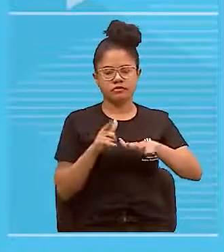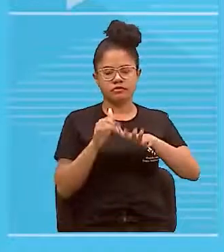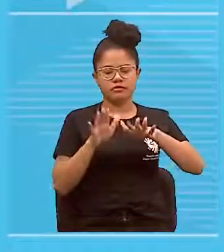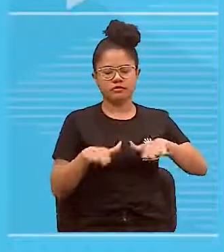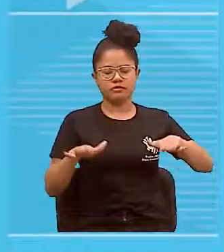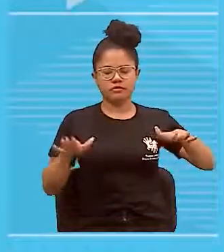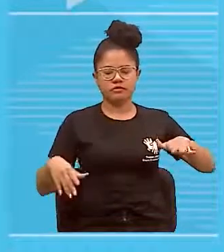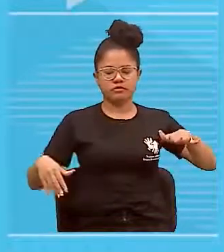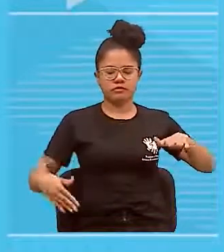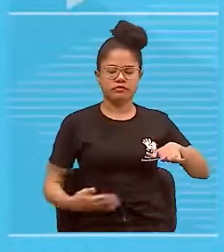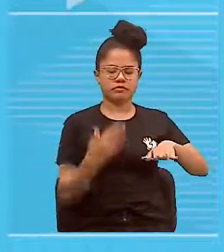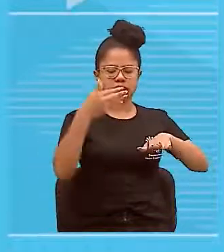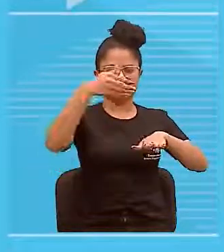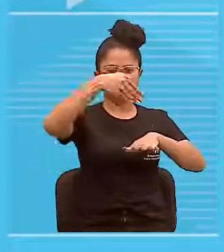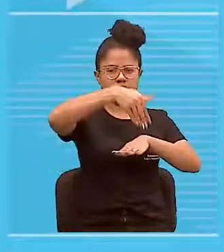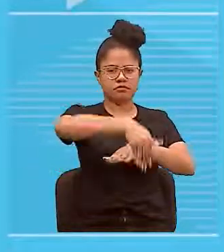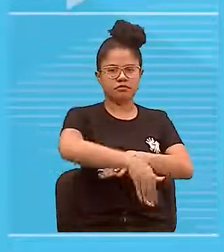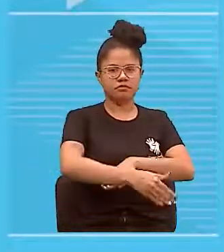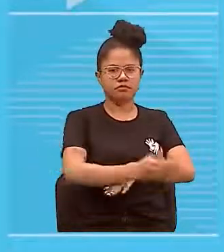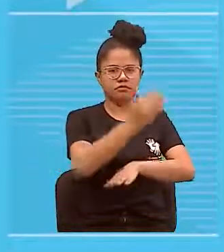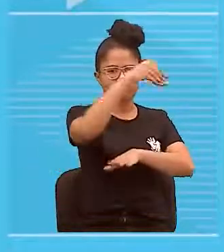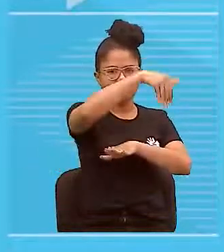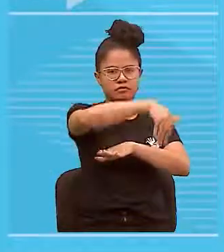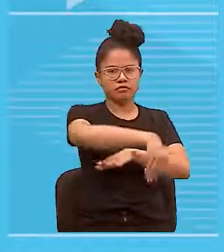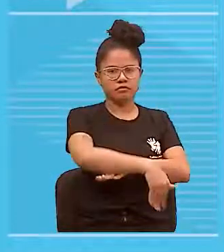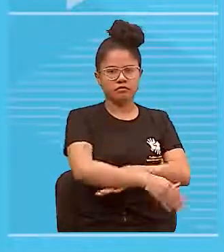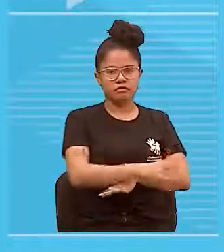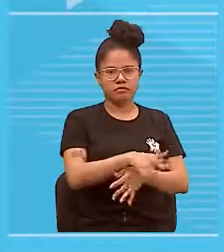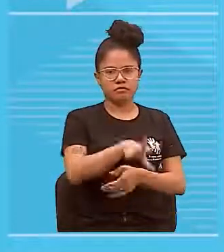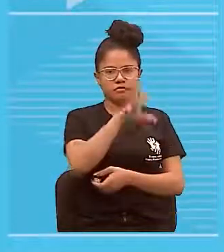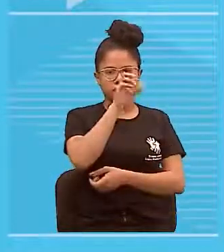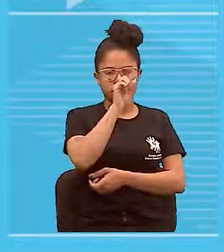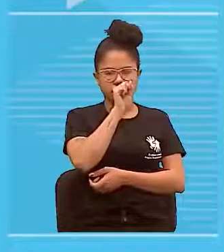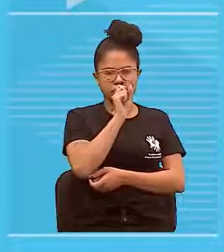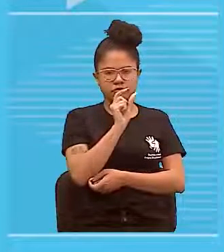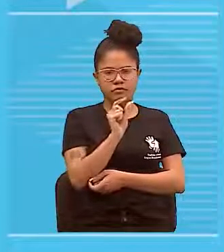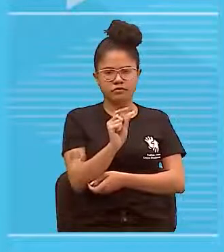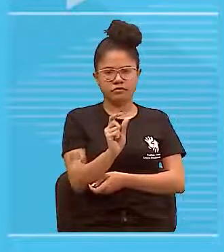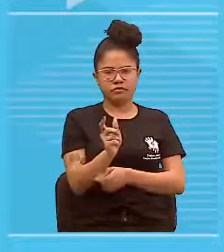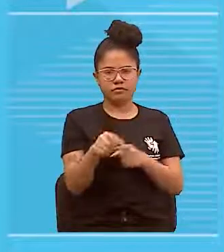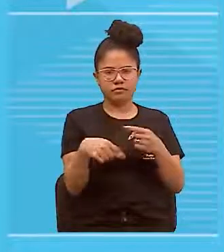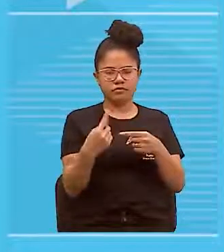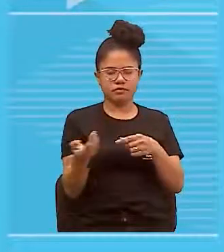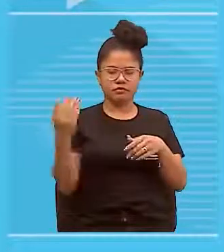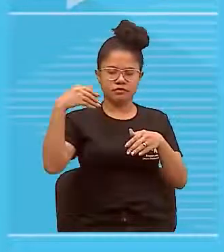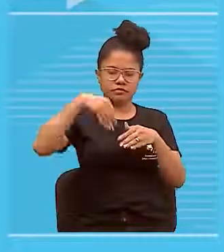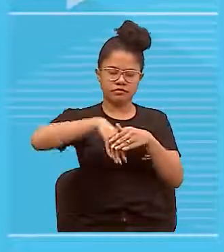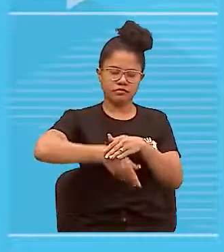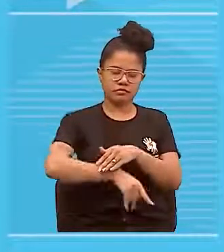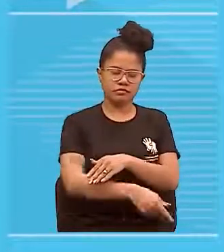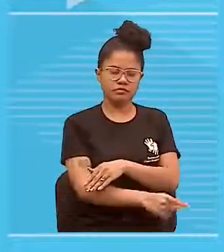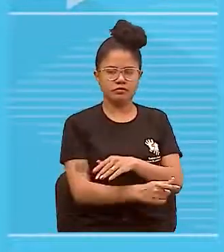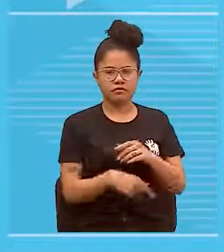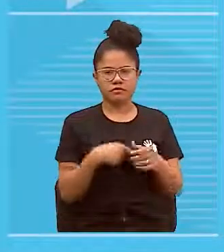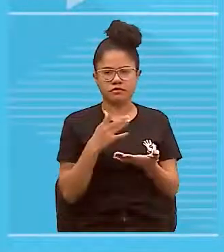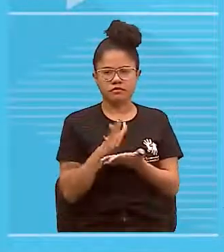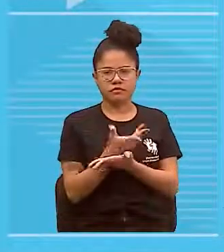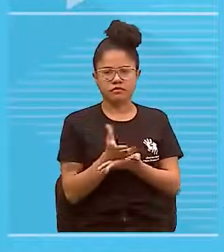para jogar água para fora, dar aquela respirada e depois eles voltam para as profundezas. Então, tem seres que